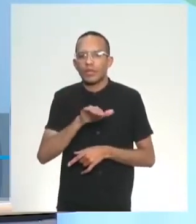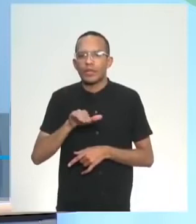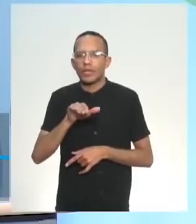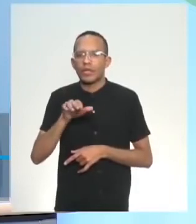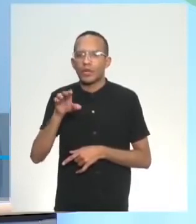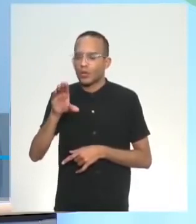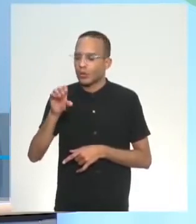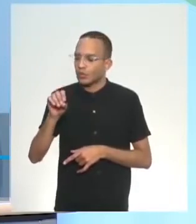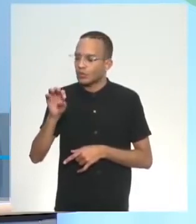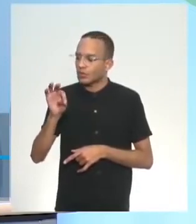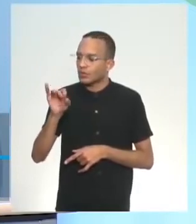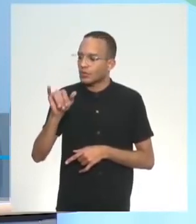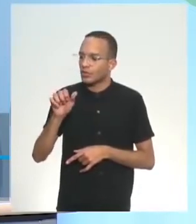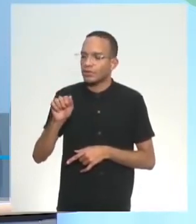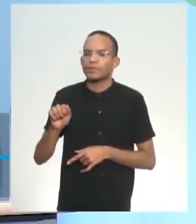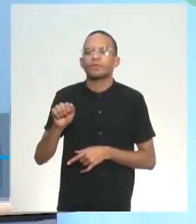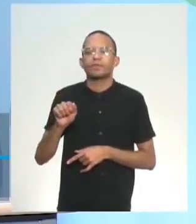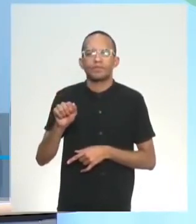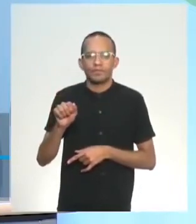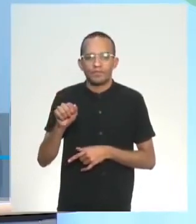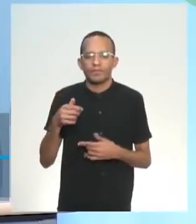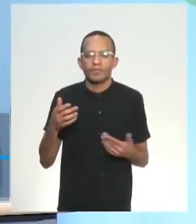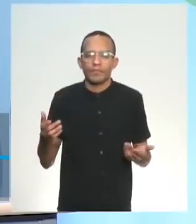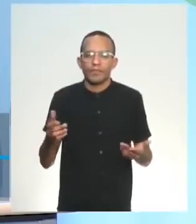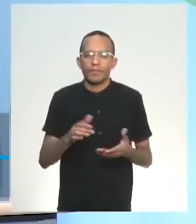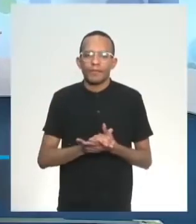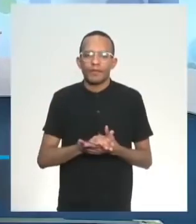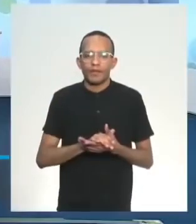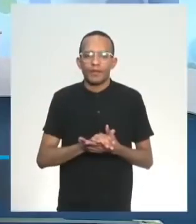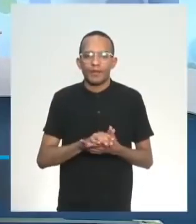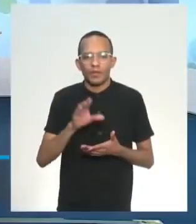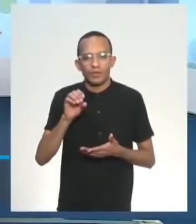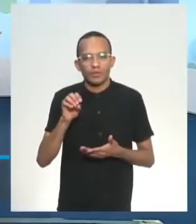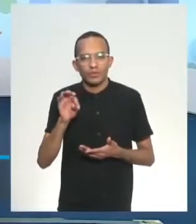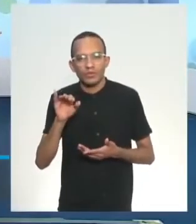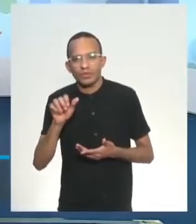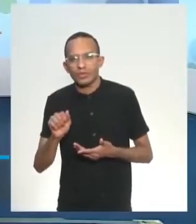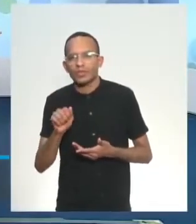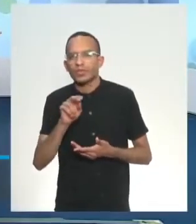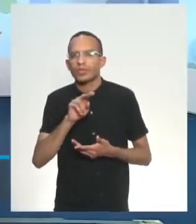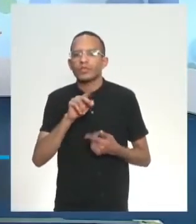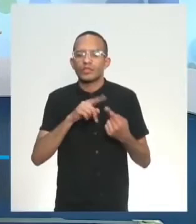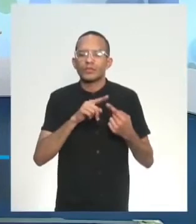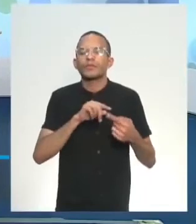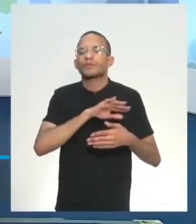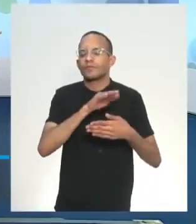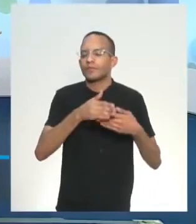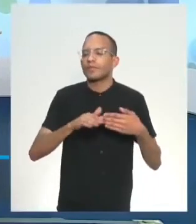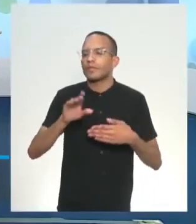de Cotia. Olha. Vamos lá. Cotia é o quê? Mata Atlântica? Dandara, isso.